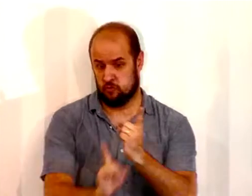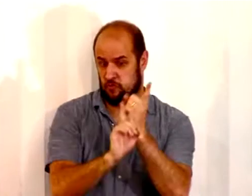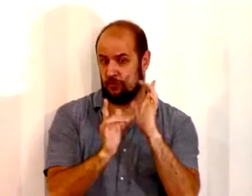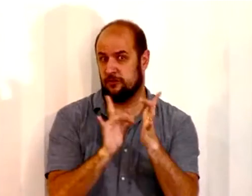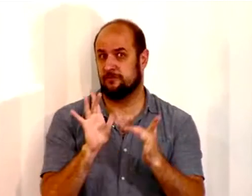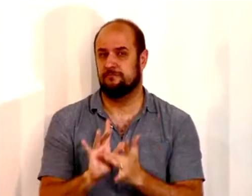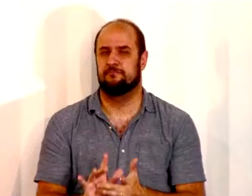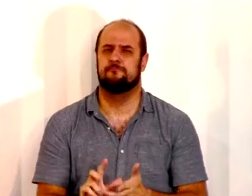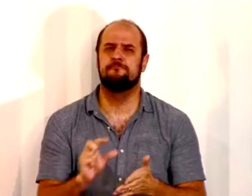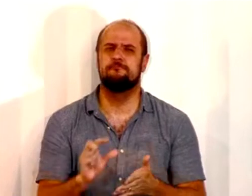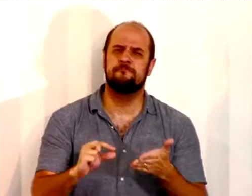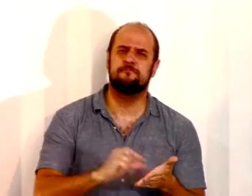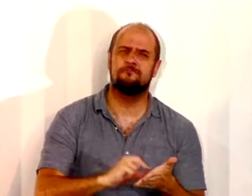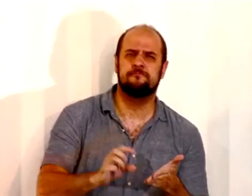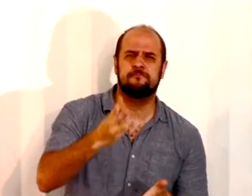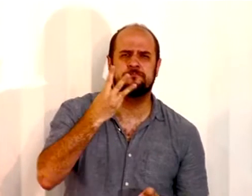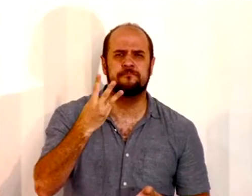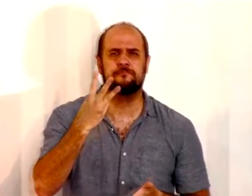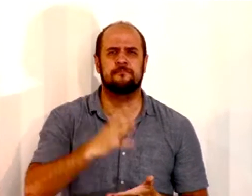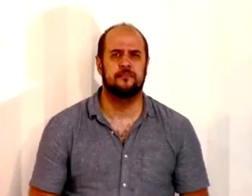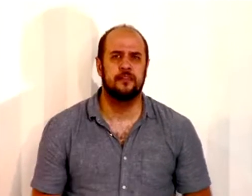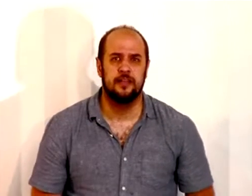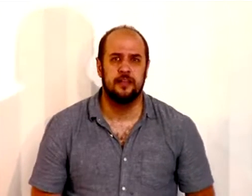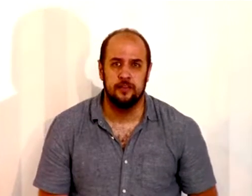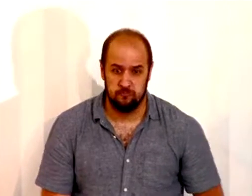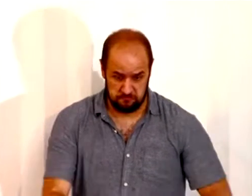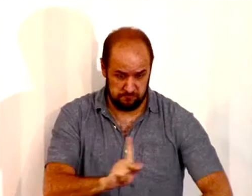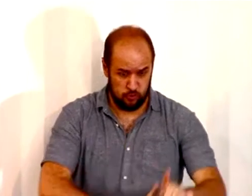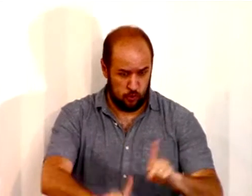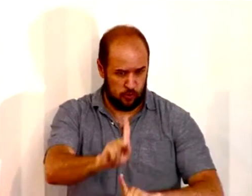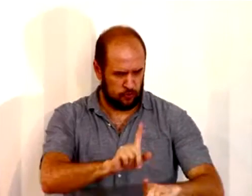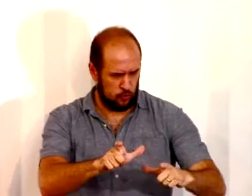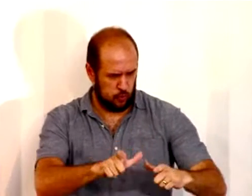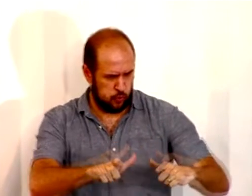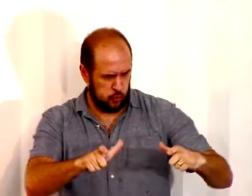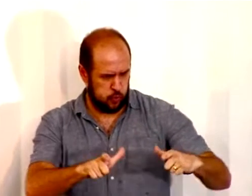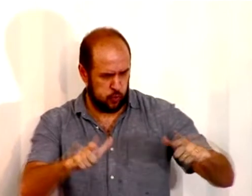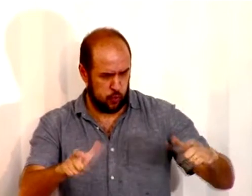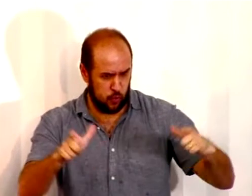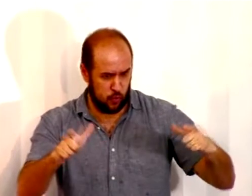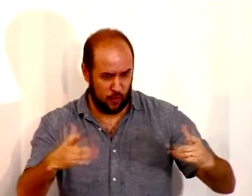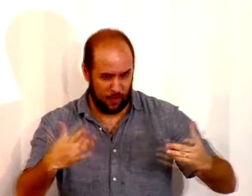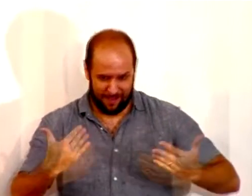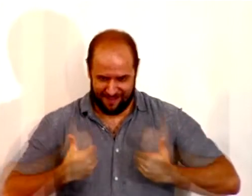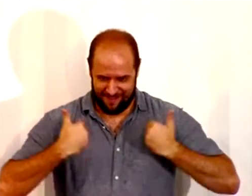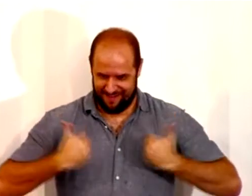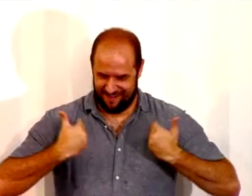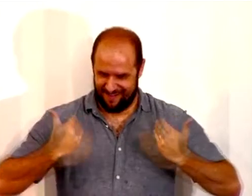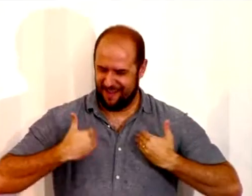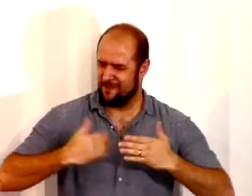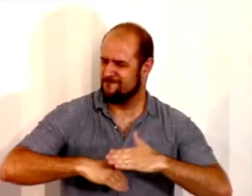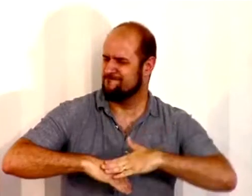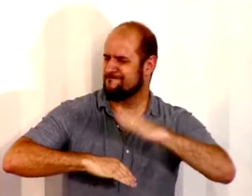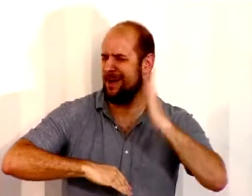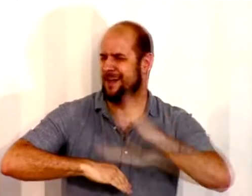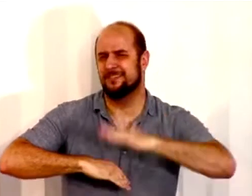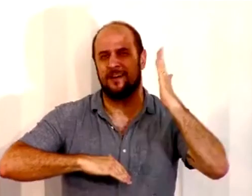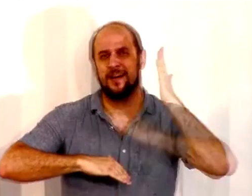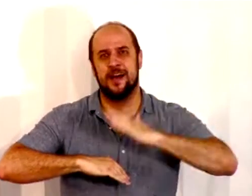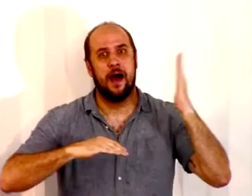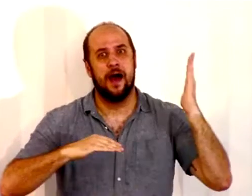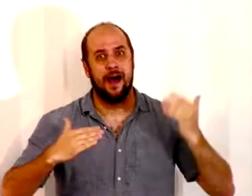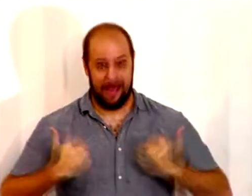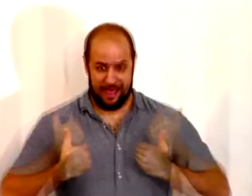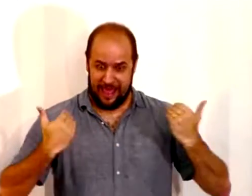Jesus. Verso 3: tens multiplicado este povo, a alegria lhe aumentaste.